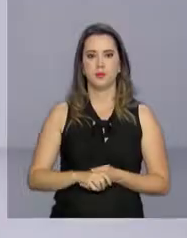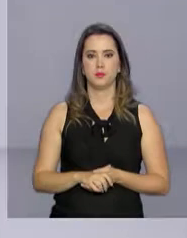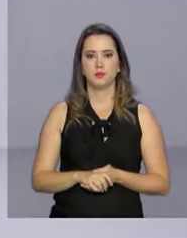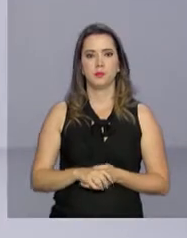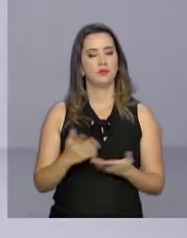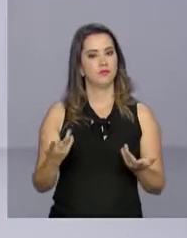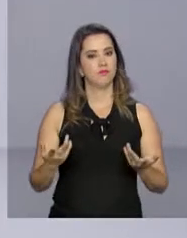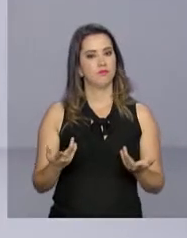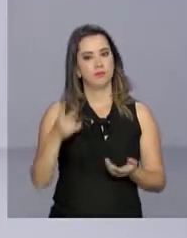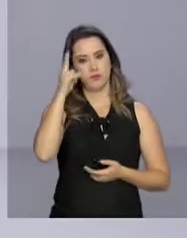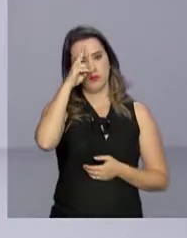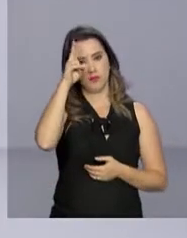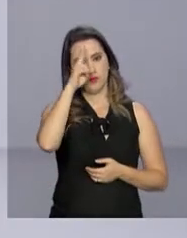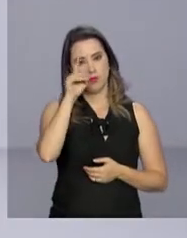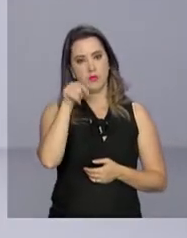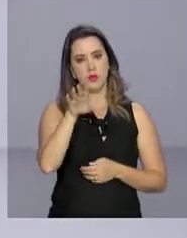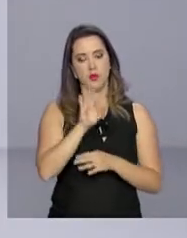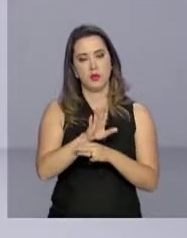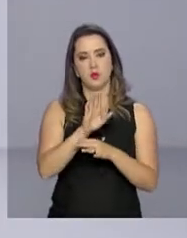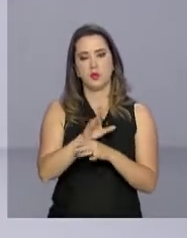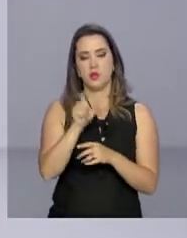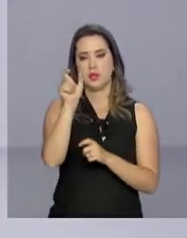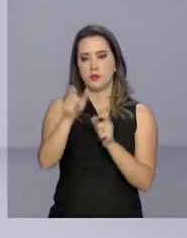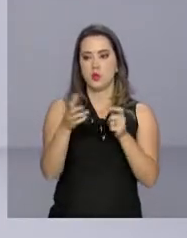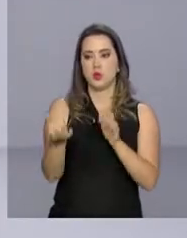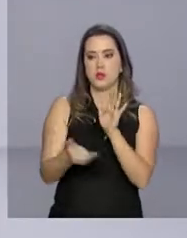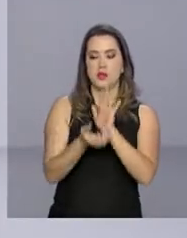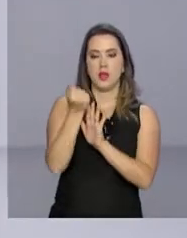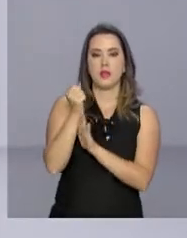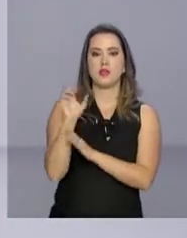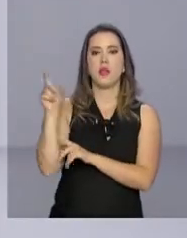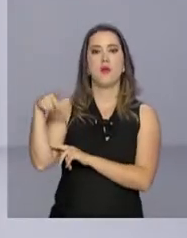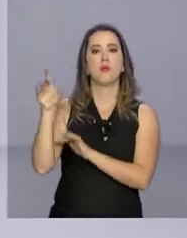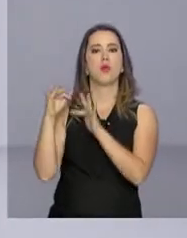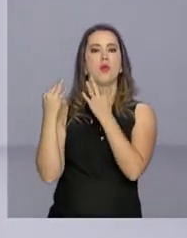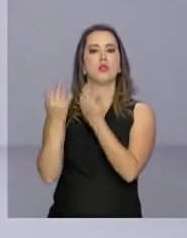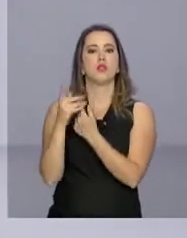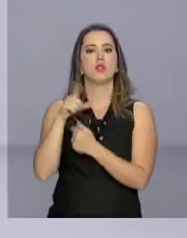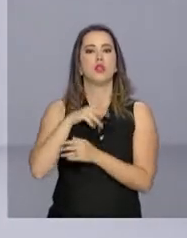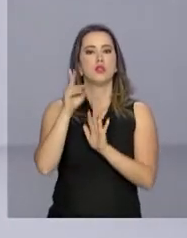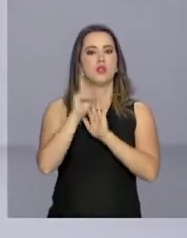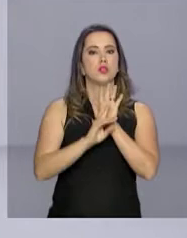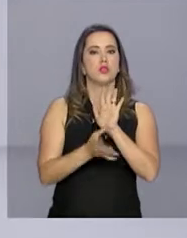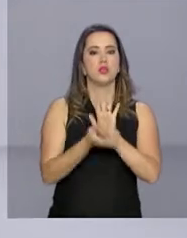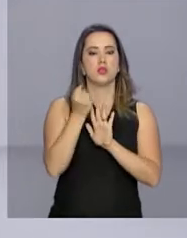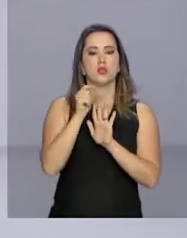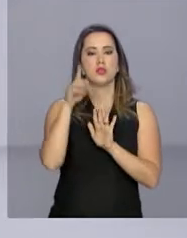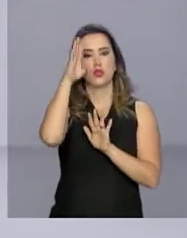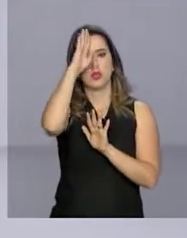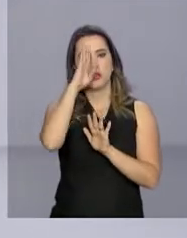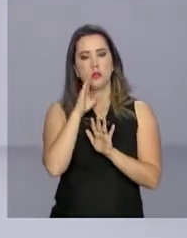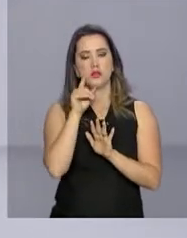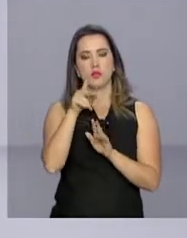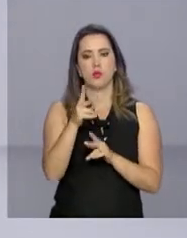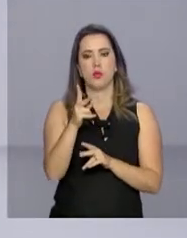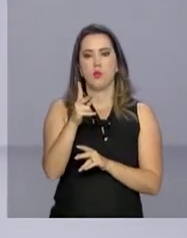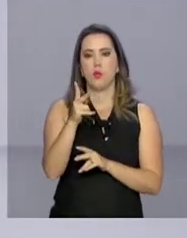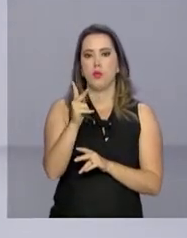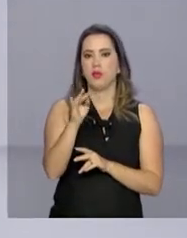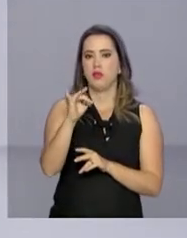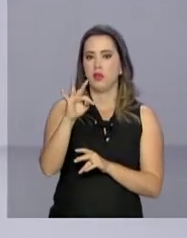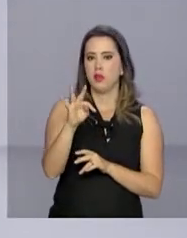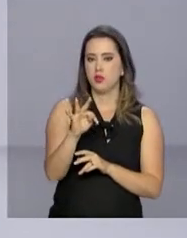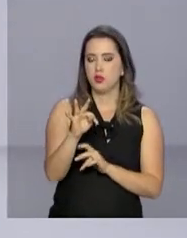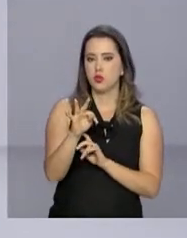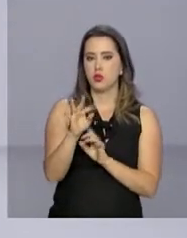ea gente lembra que os beneficiários de programas sociais do governo tem o direito de receber de graça um kit composto